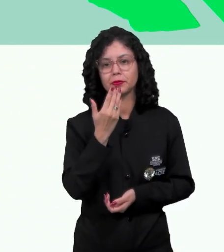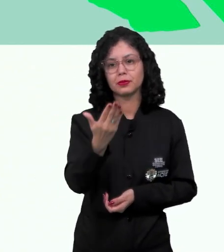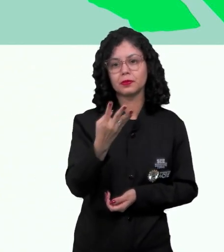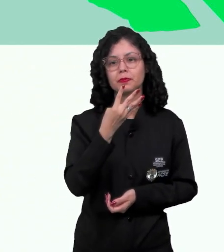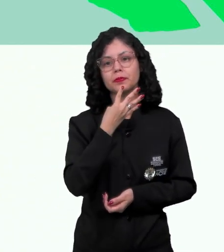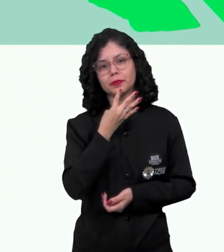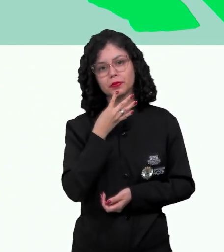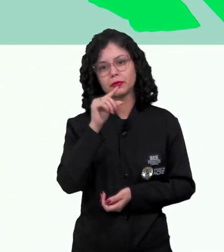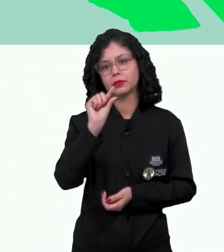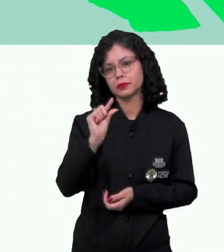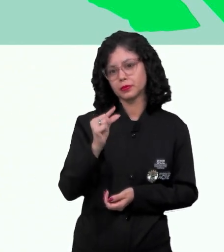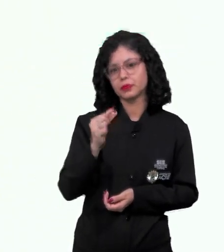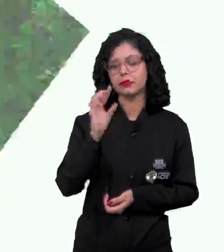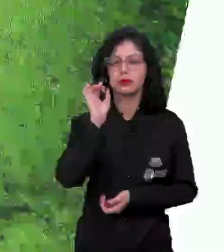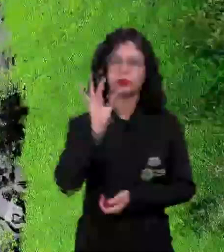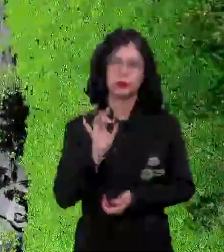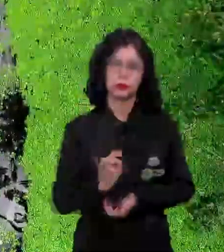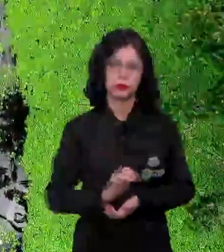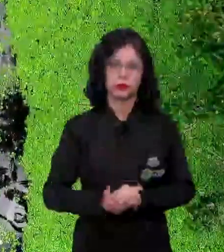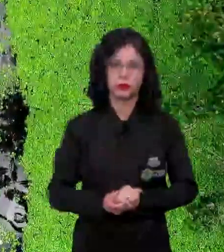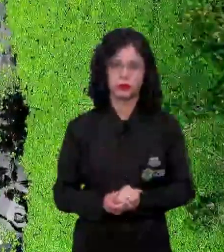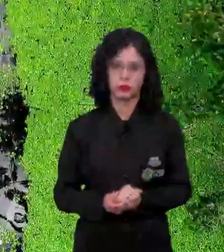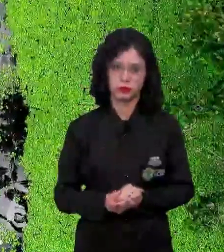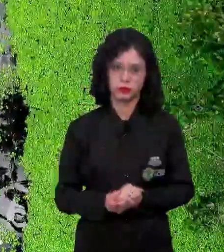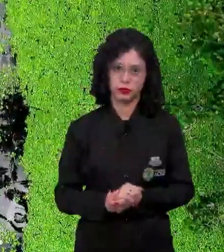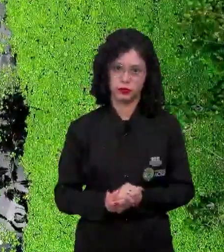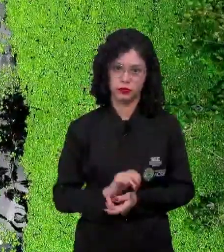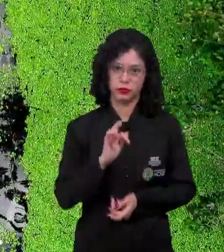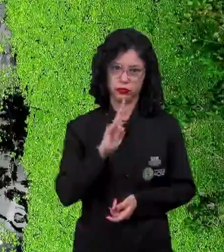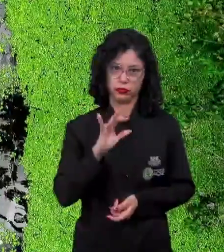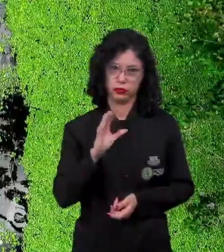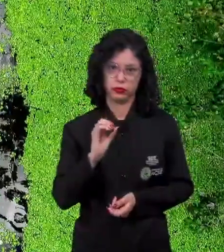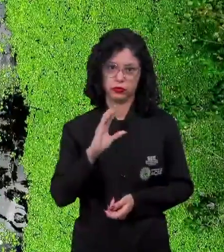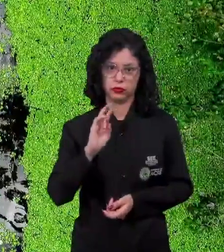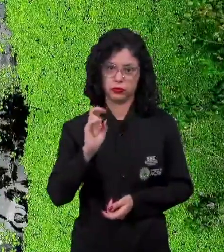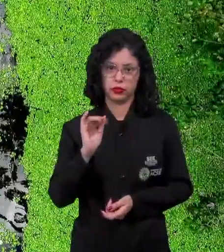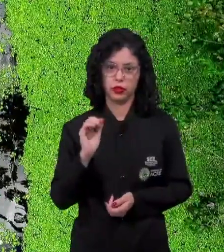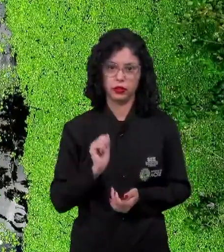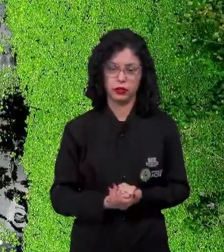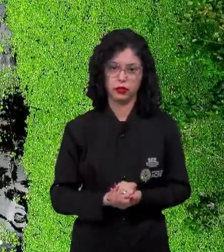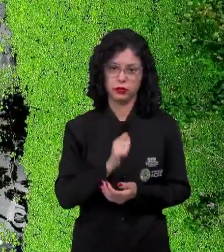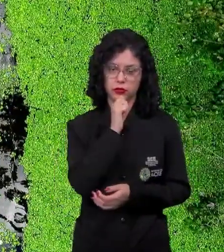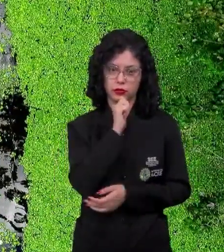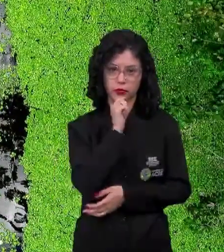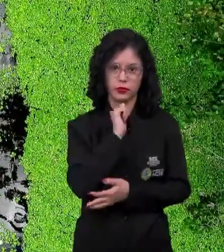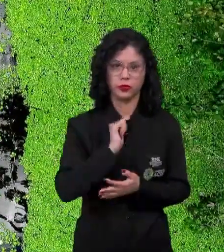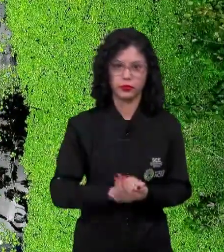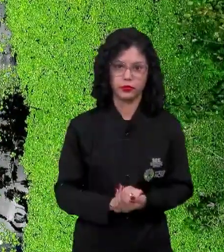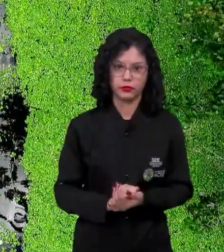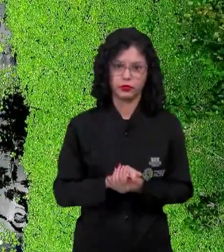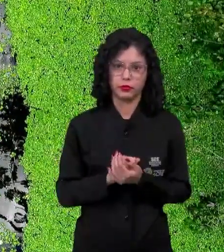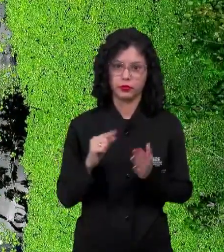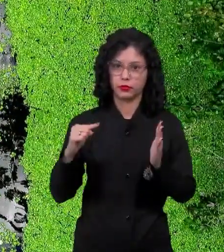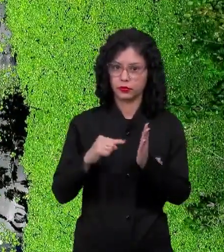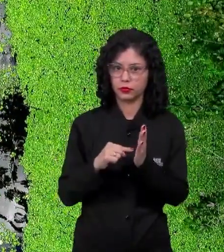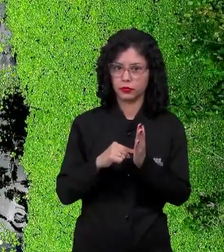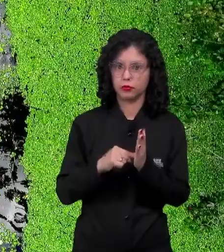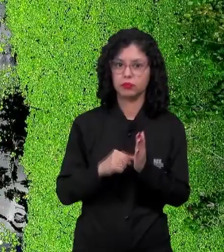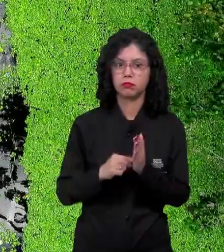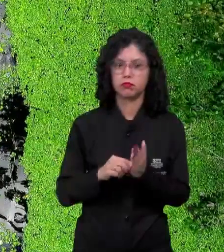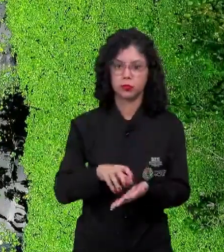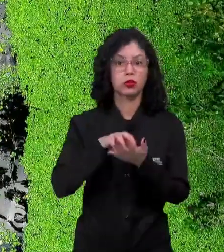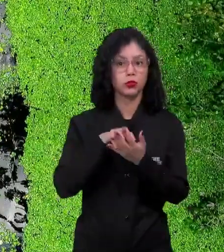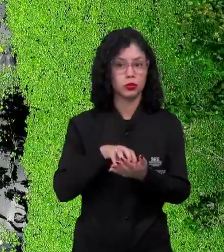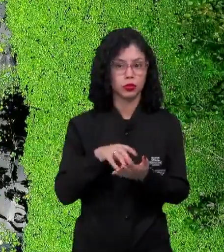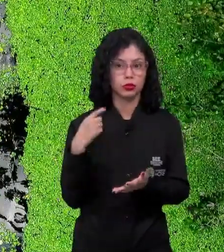vocês conhecerem um pouco sobre isso. Então aqui eu coloquei o Rio Croa, que se tornou um dos pontos